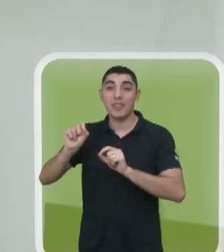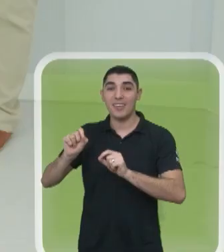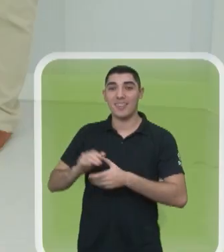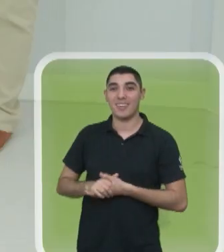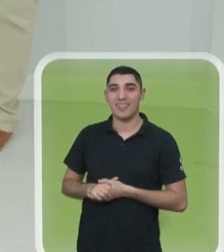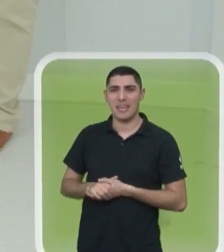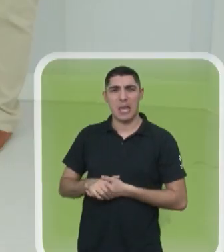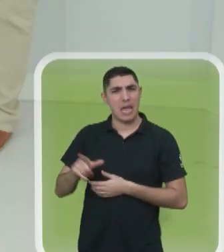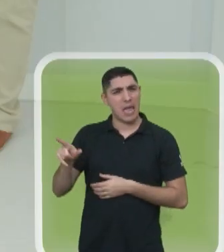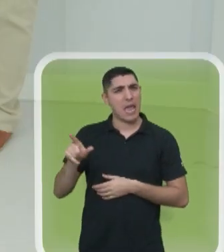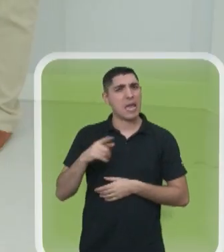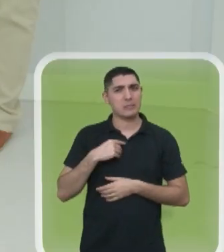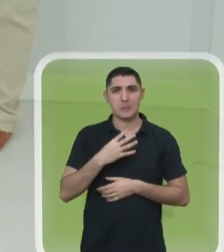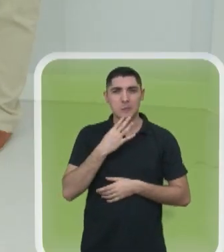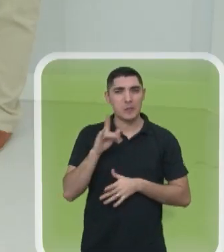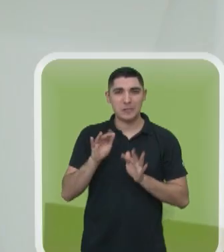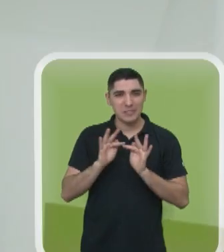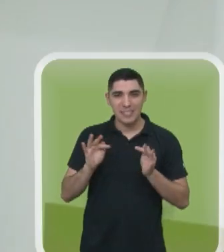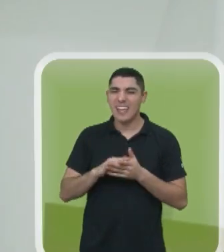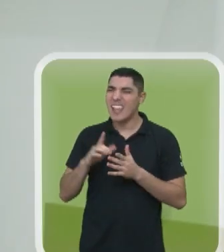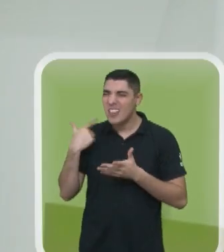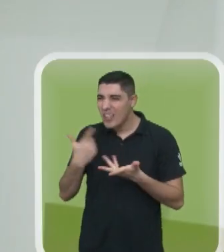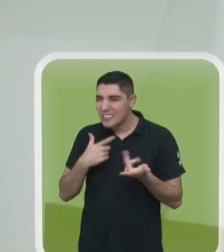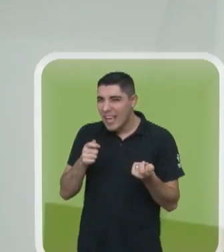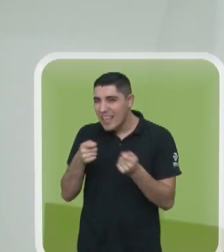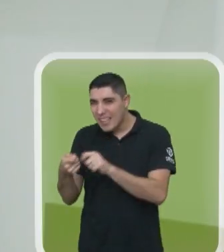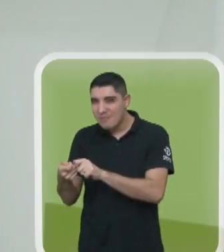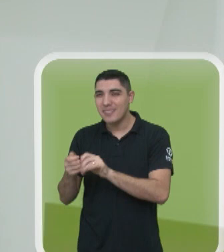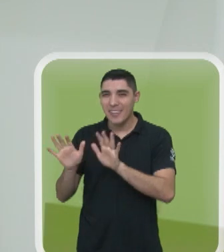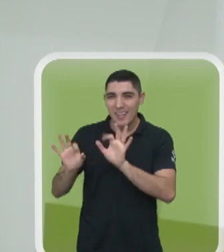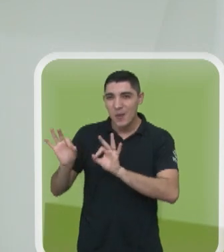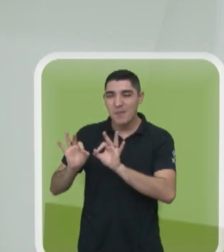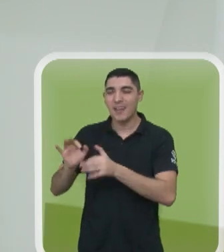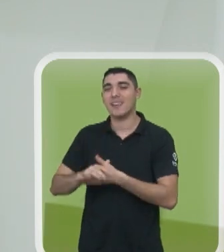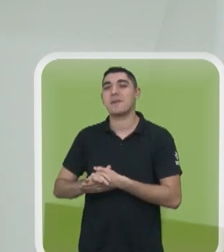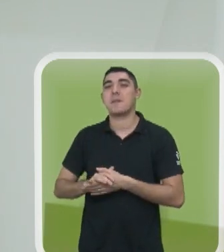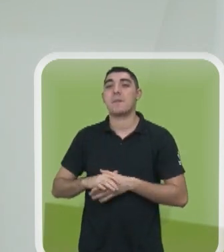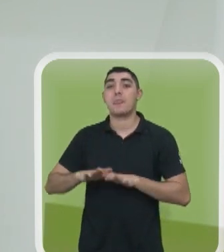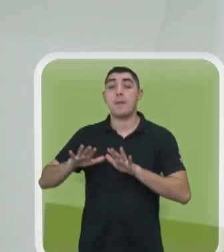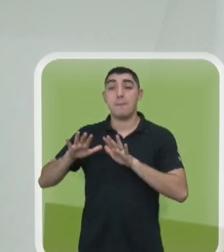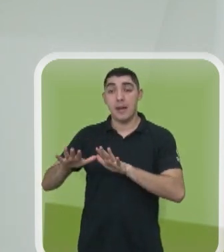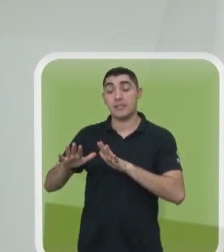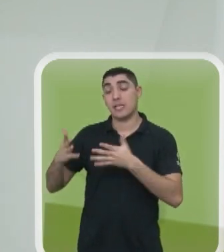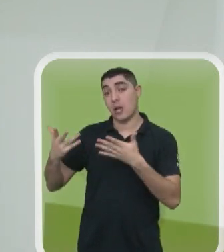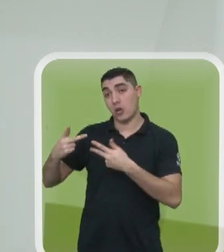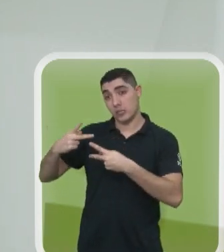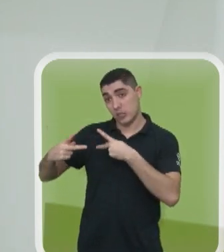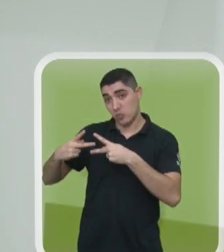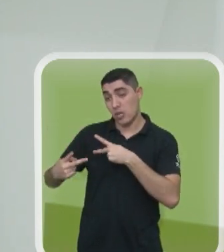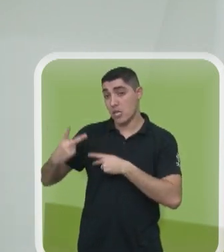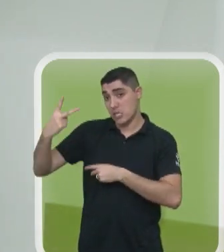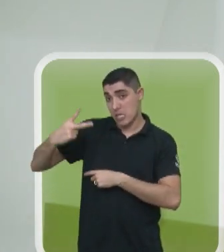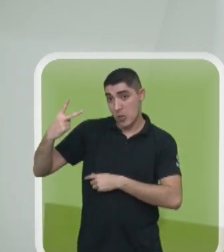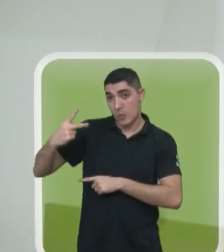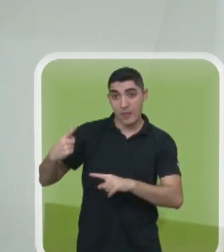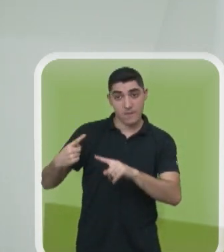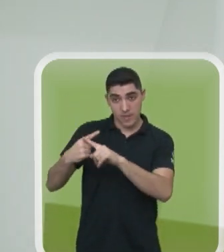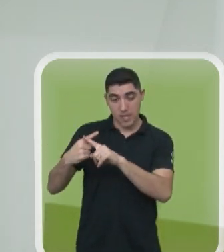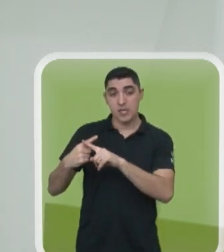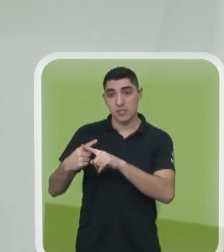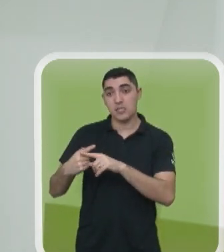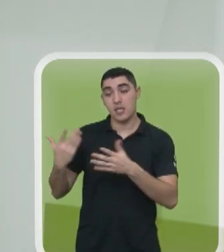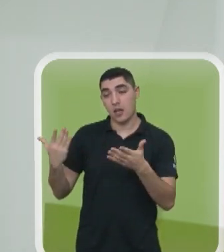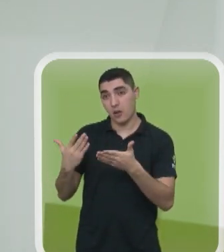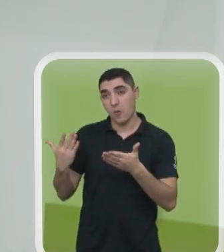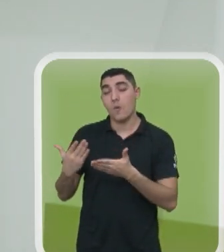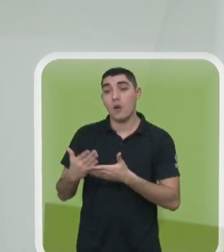assim o ditado, hein? Não é, mas vamos adaptar. Então, o São José vai para a segunda partida agora, vem de uma